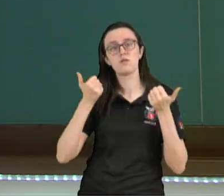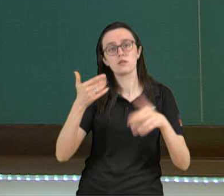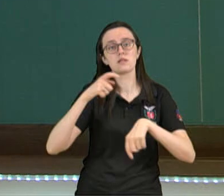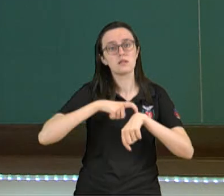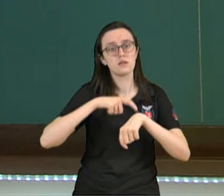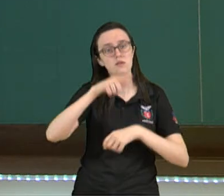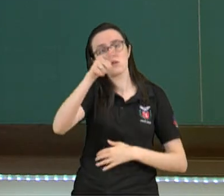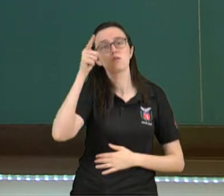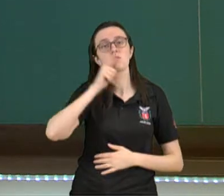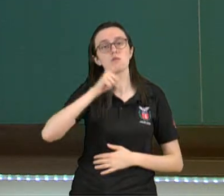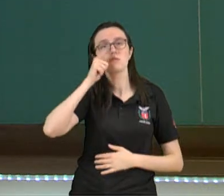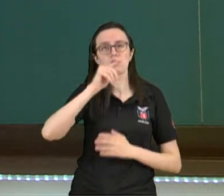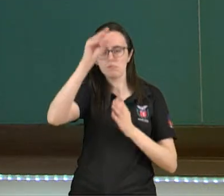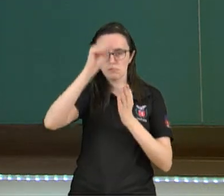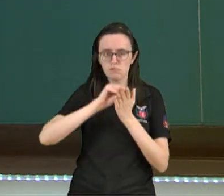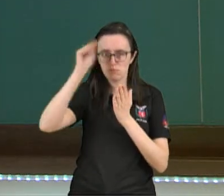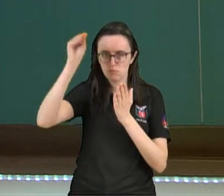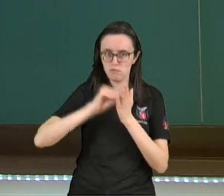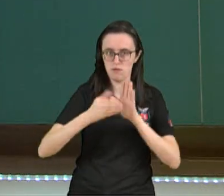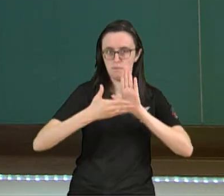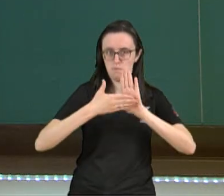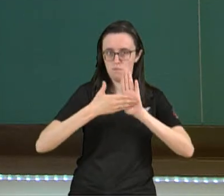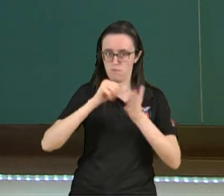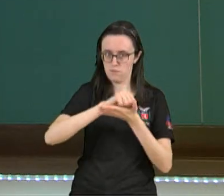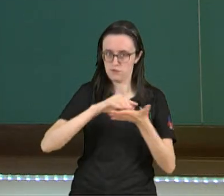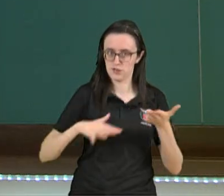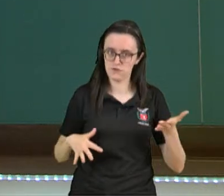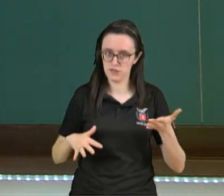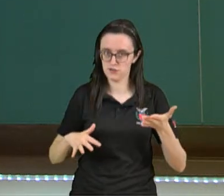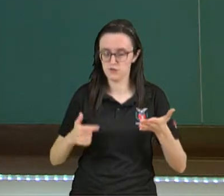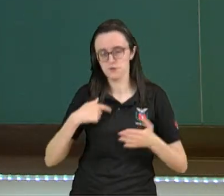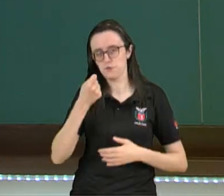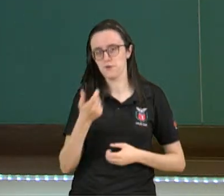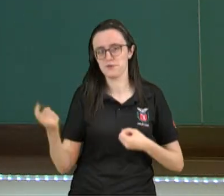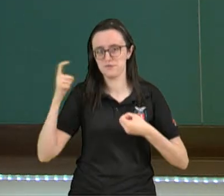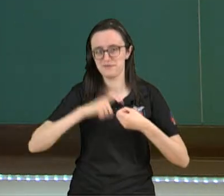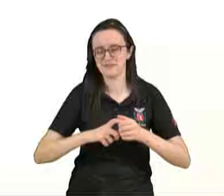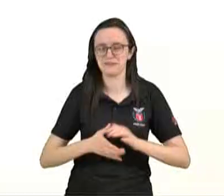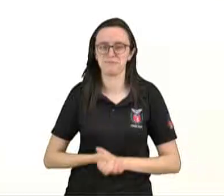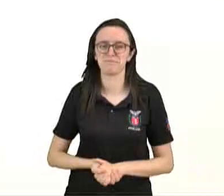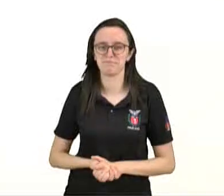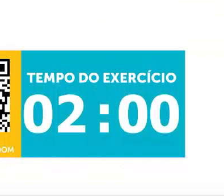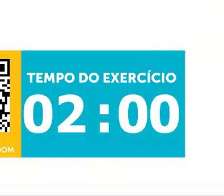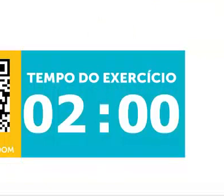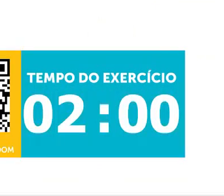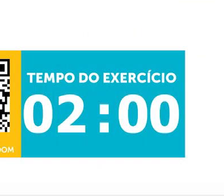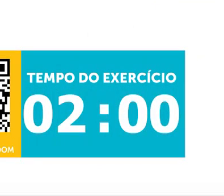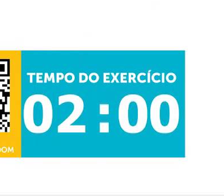tempinho para que vocês anotem esta proposta de atividade. E eu já retorno.